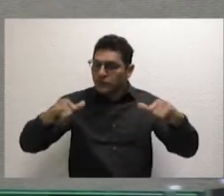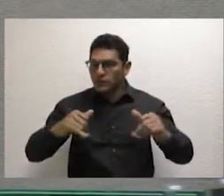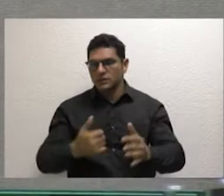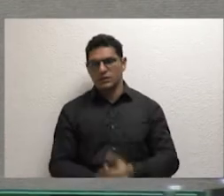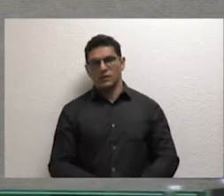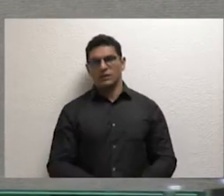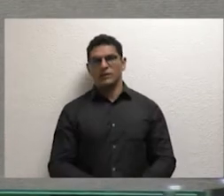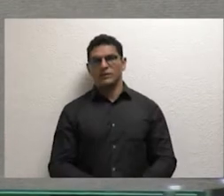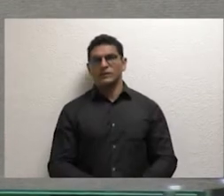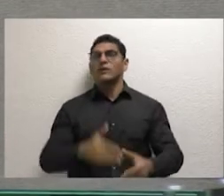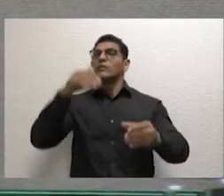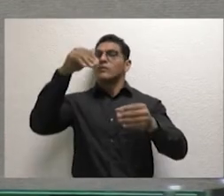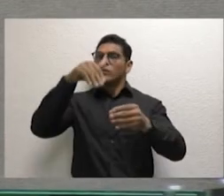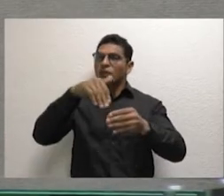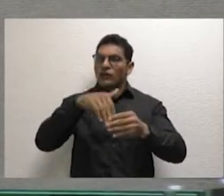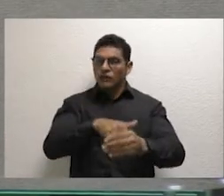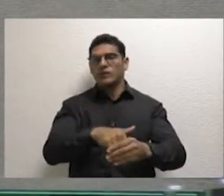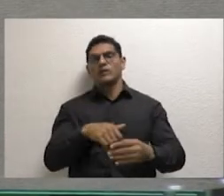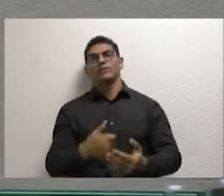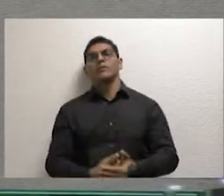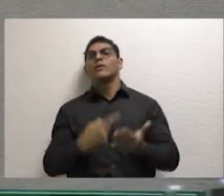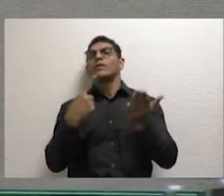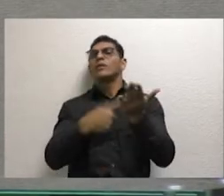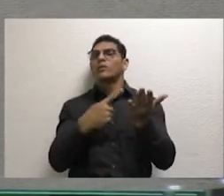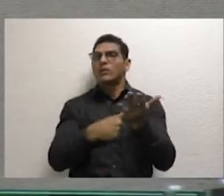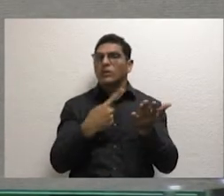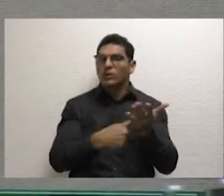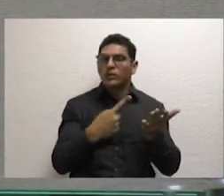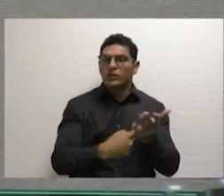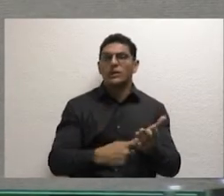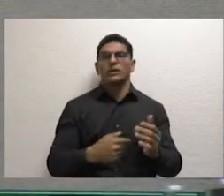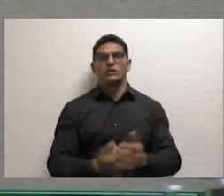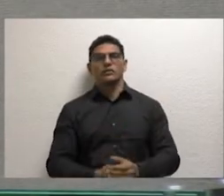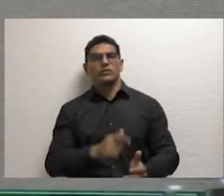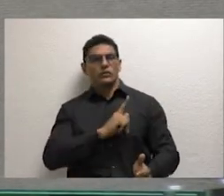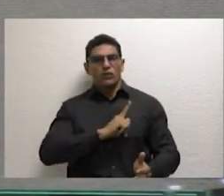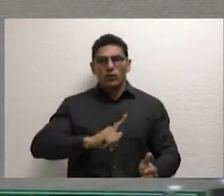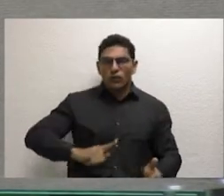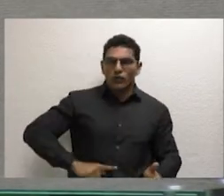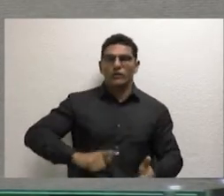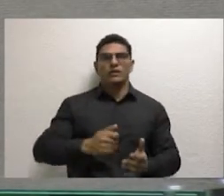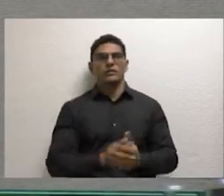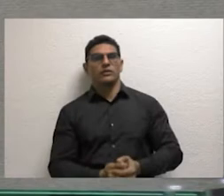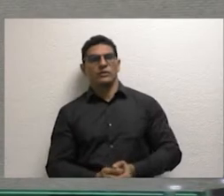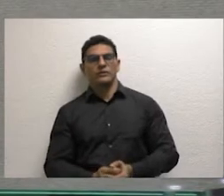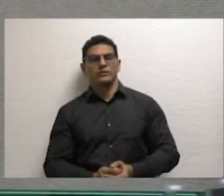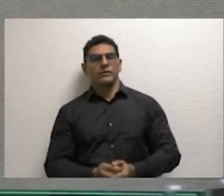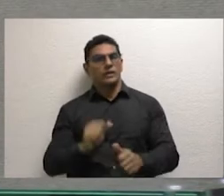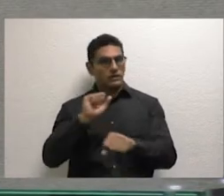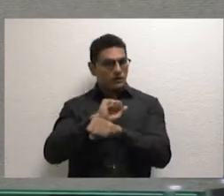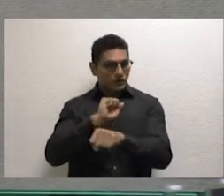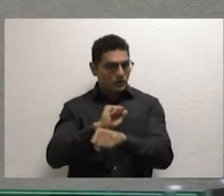antecipar meu voto pelo acordo que eu sei que vai sair e que vai chegar nessa casa a mensagem governamental